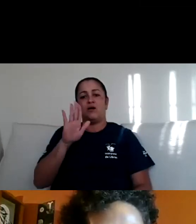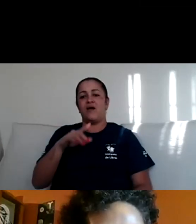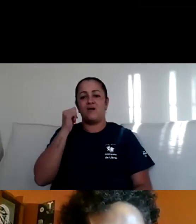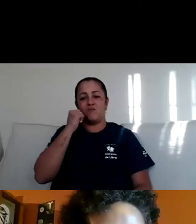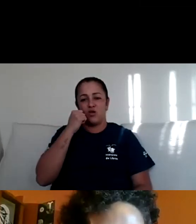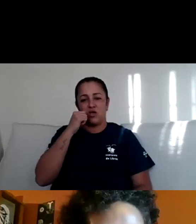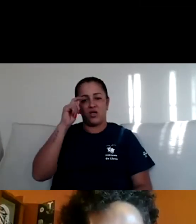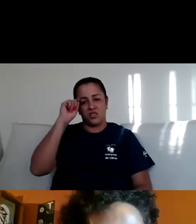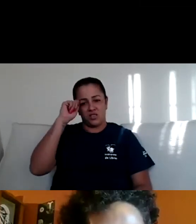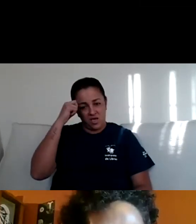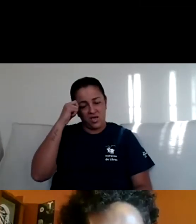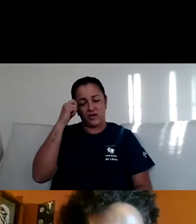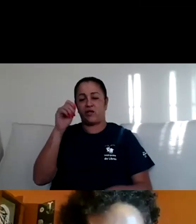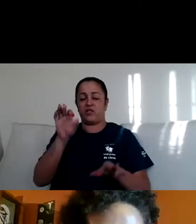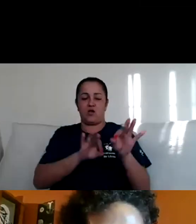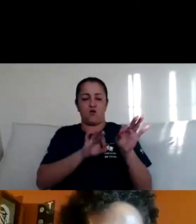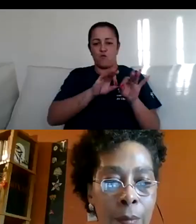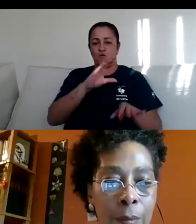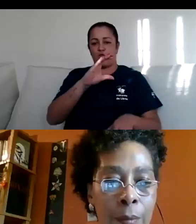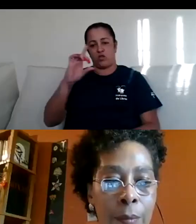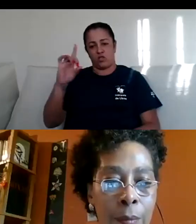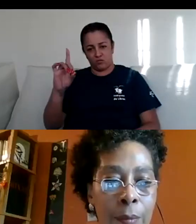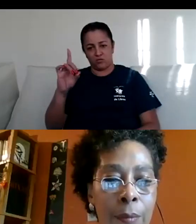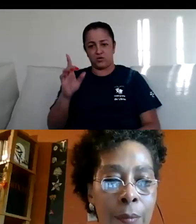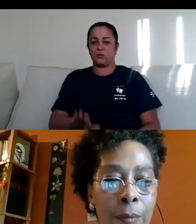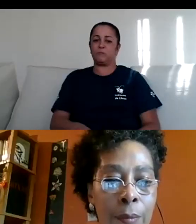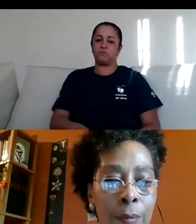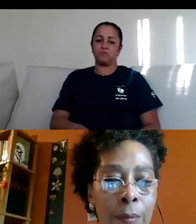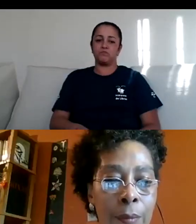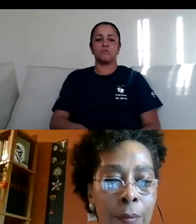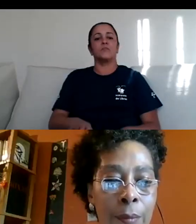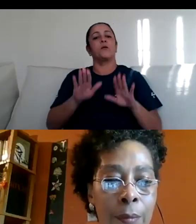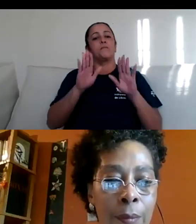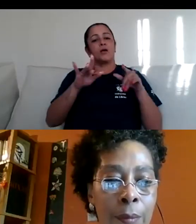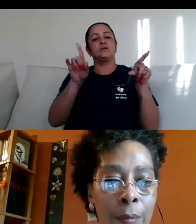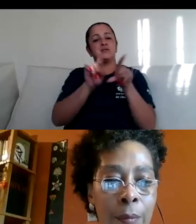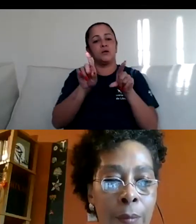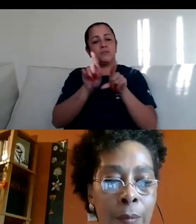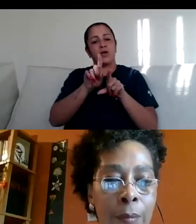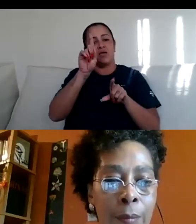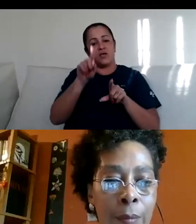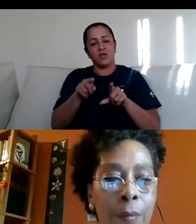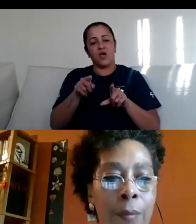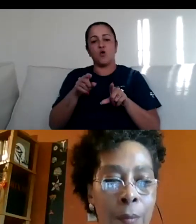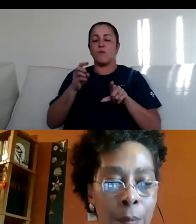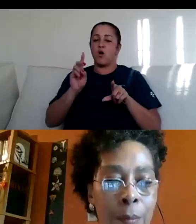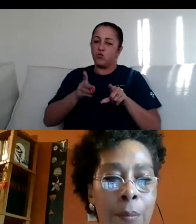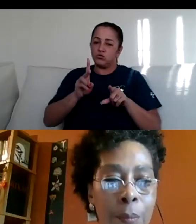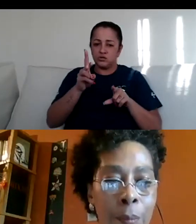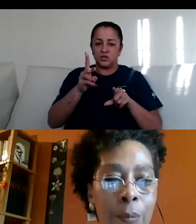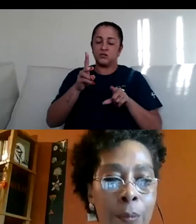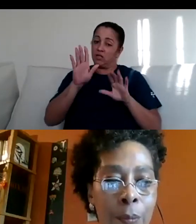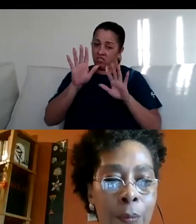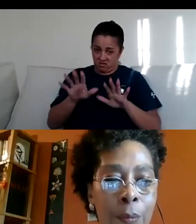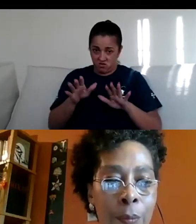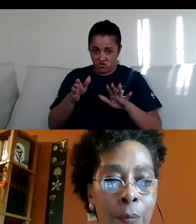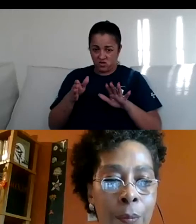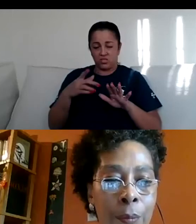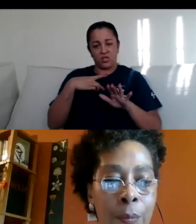na coordenadoria, como coordenadora, mas que isso seja uma constância, né? Isso valoriza a